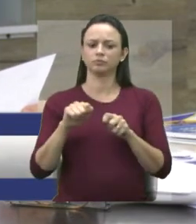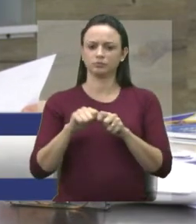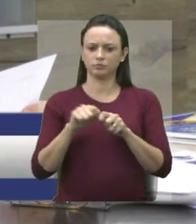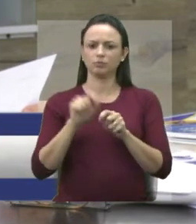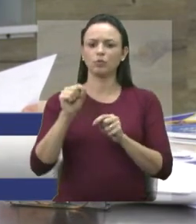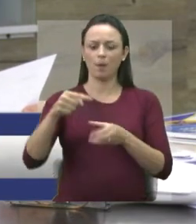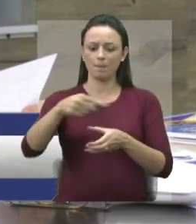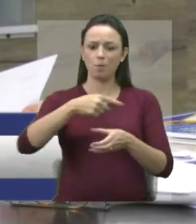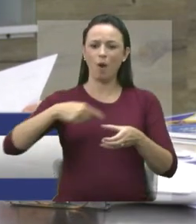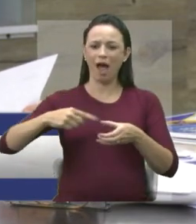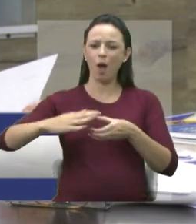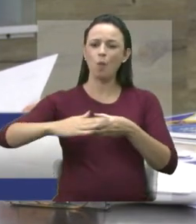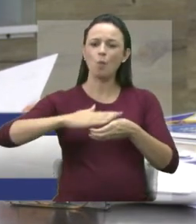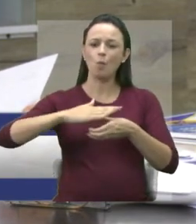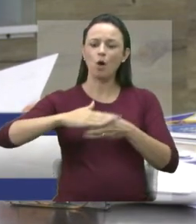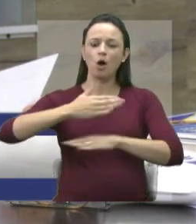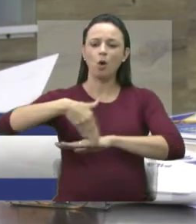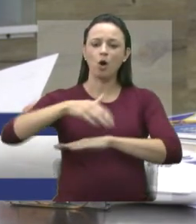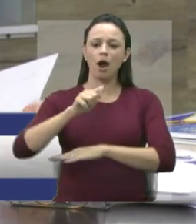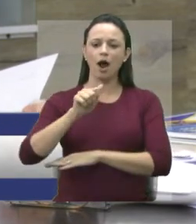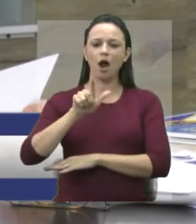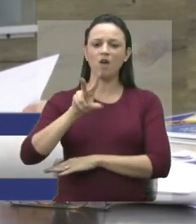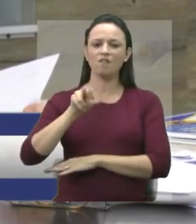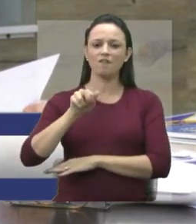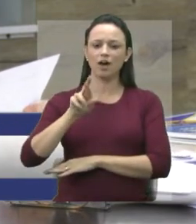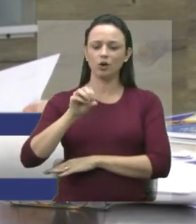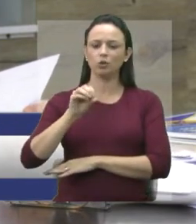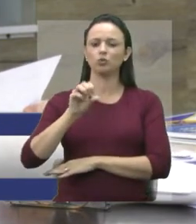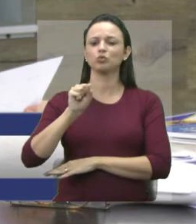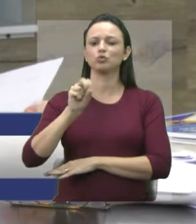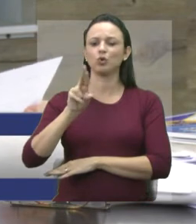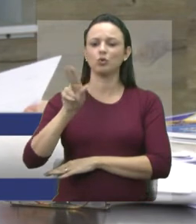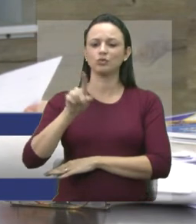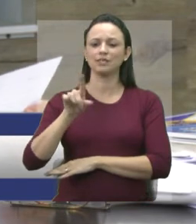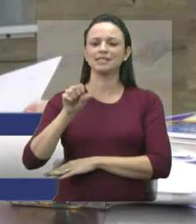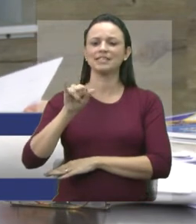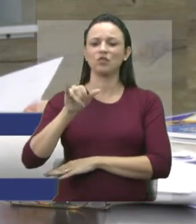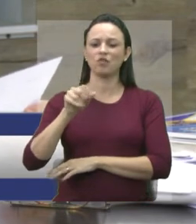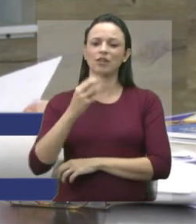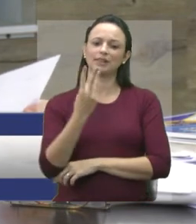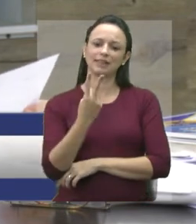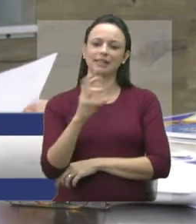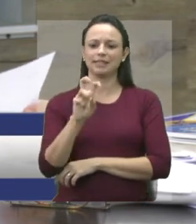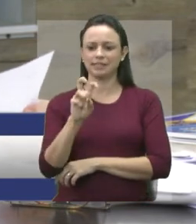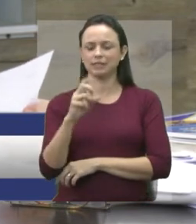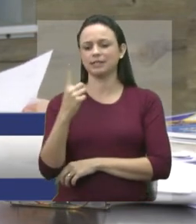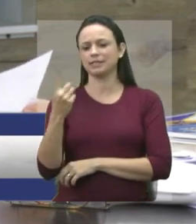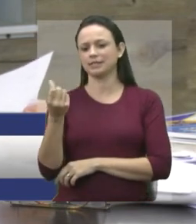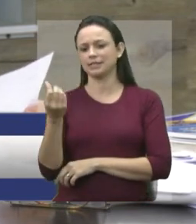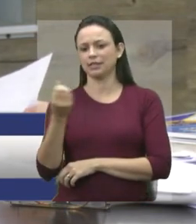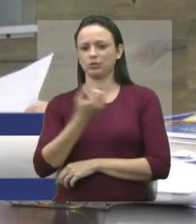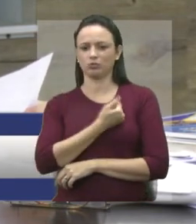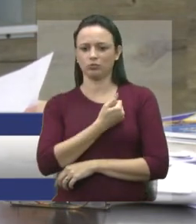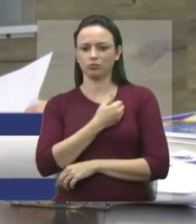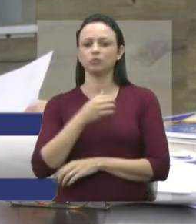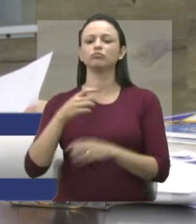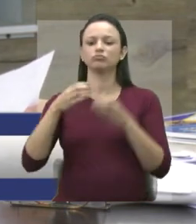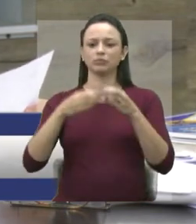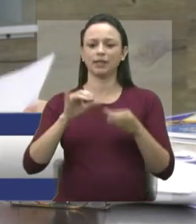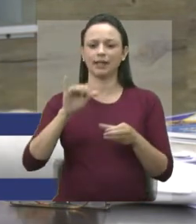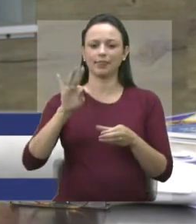operação tapa-buracos na rua Álvaro Souza e Silva, entre os numerais 35 e 160, no Jardim Itamaraty.